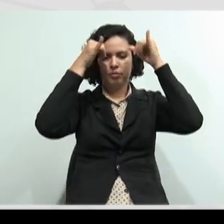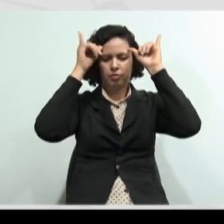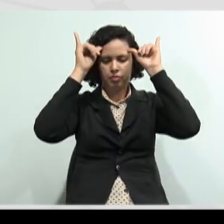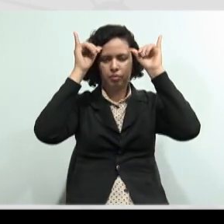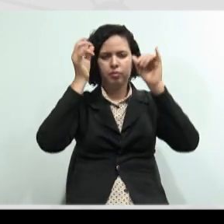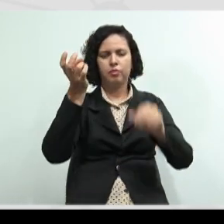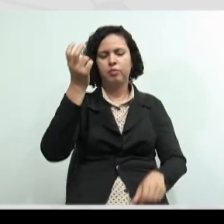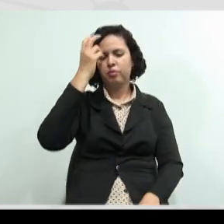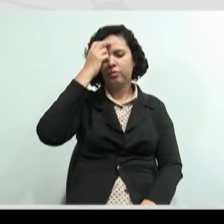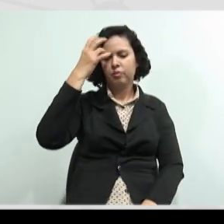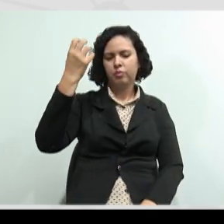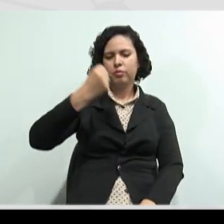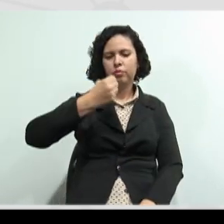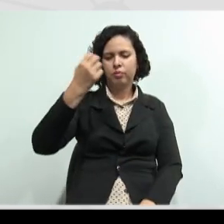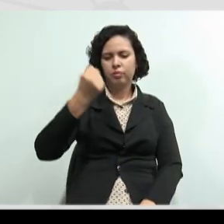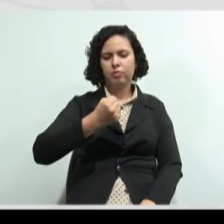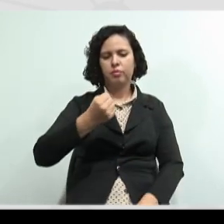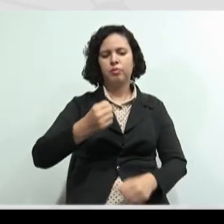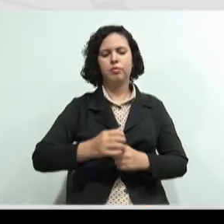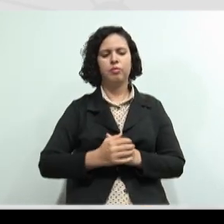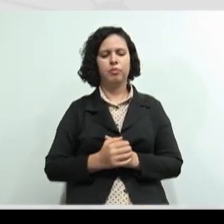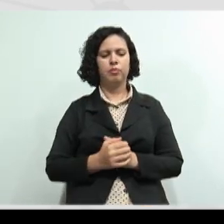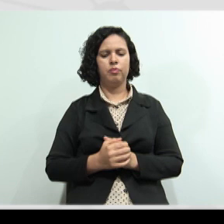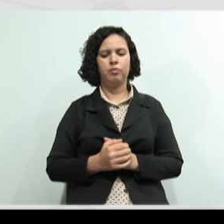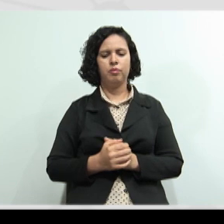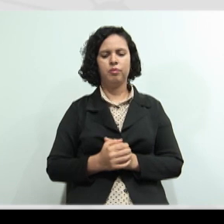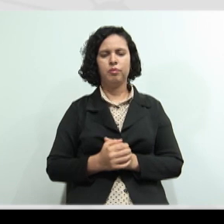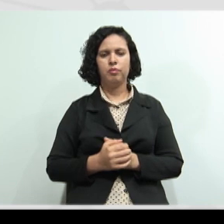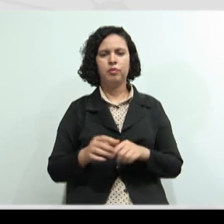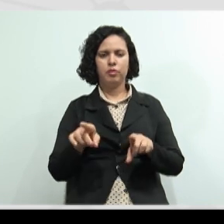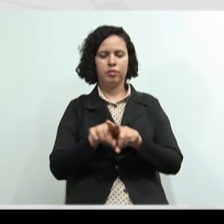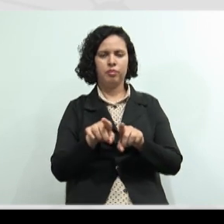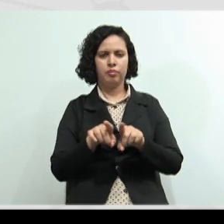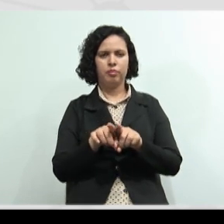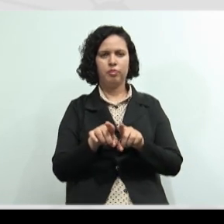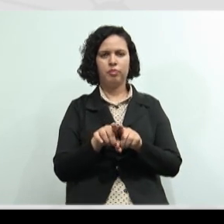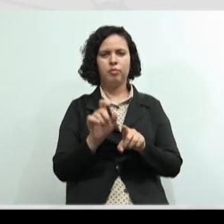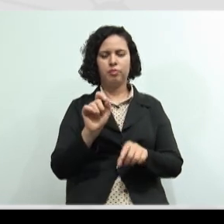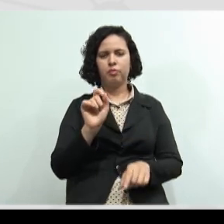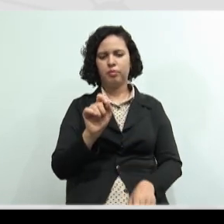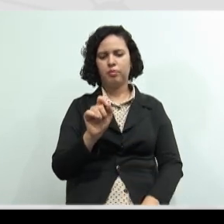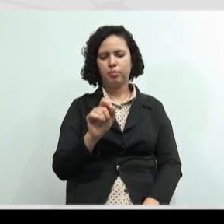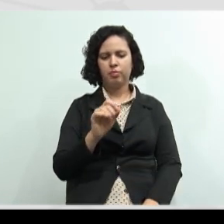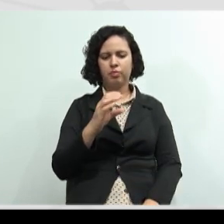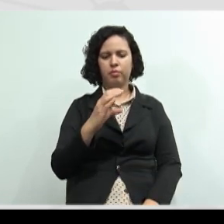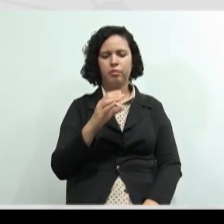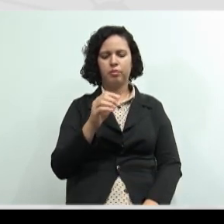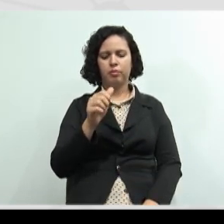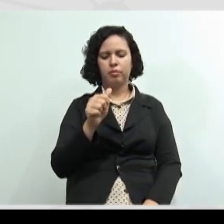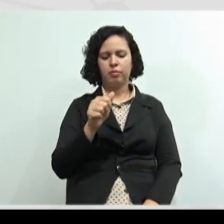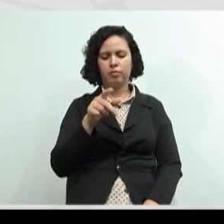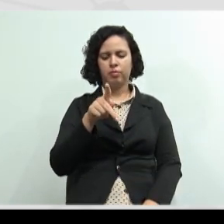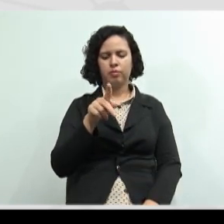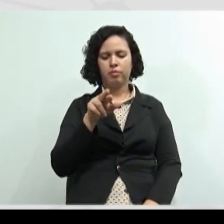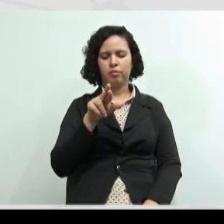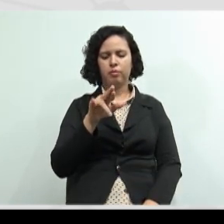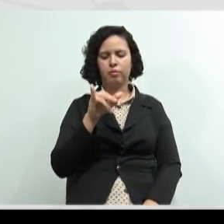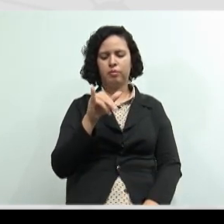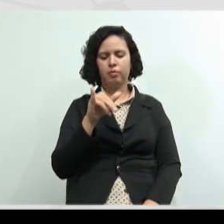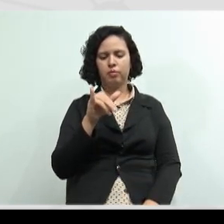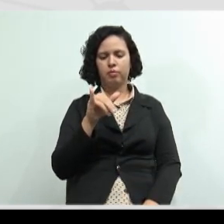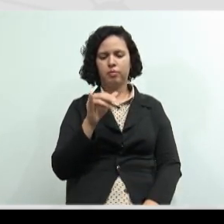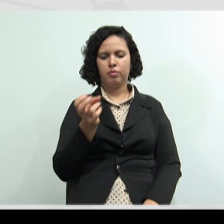da caprinocultura, que são as cabras e cabritos, fruticultura, as frutas,